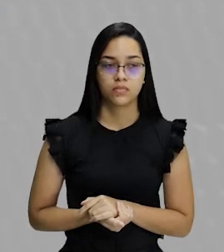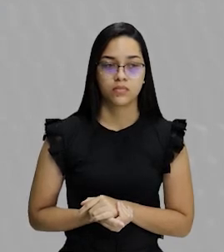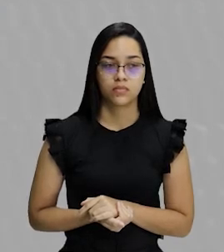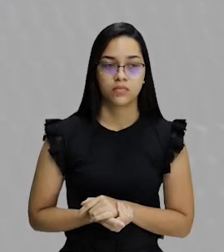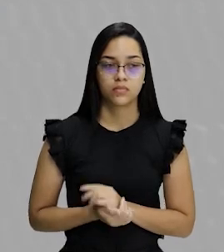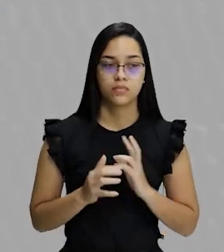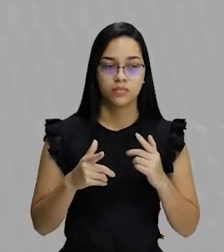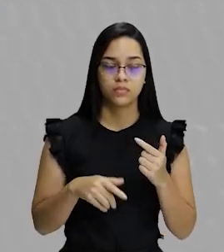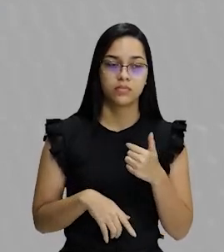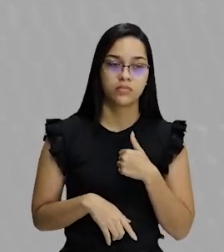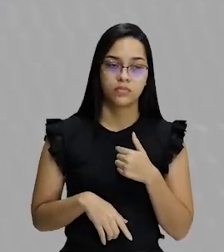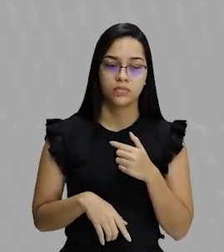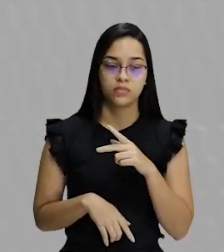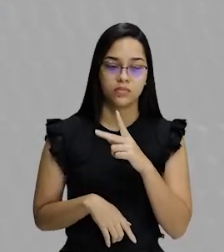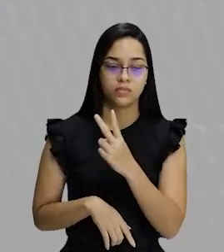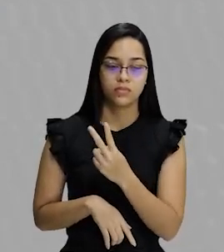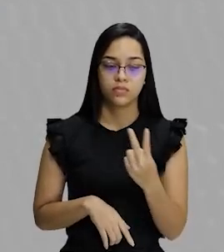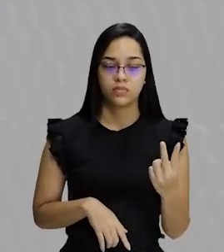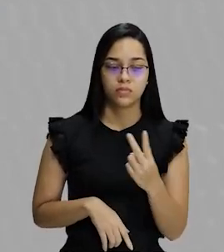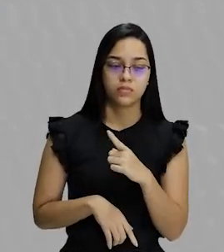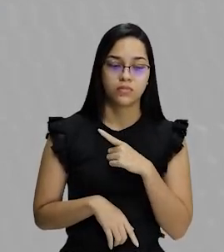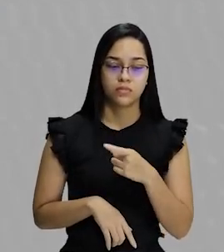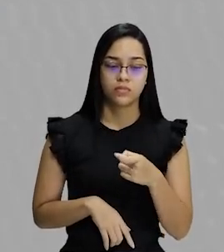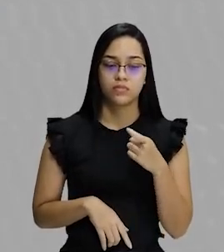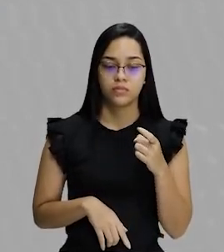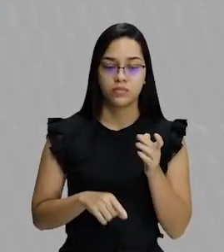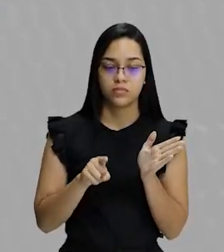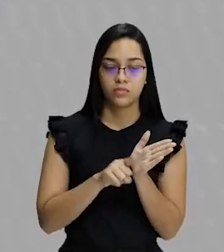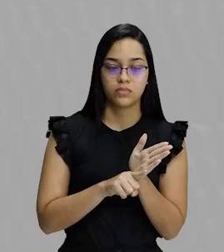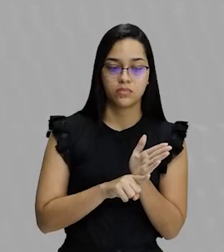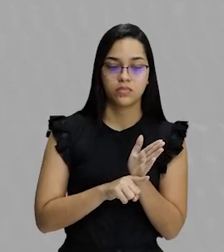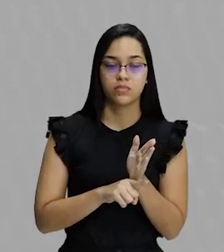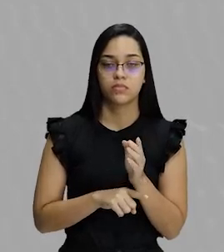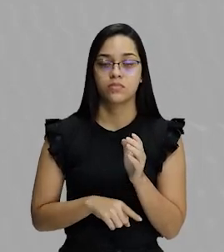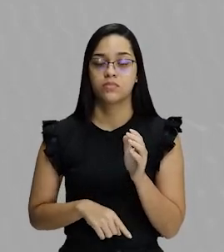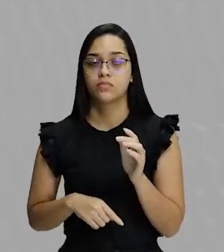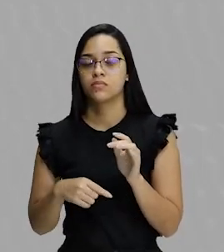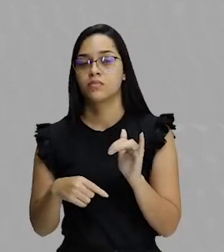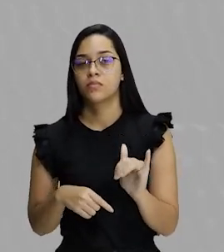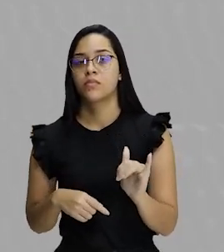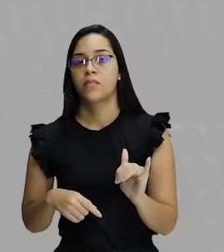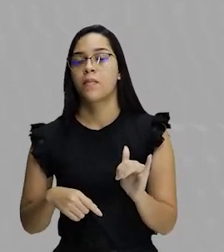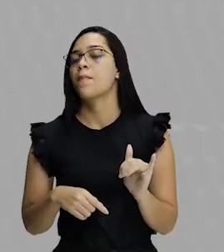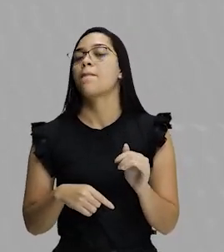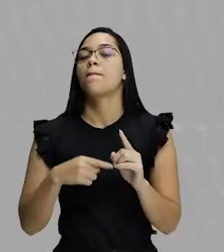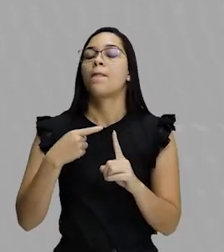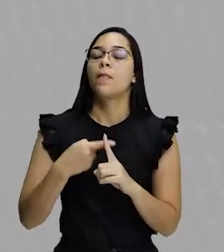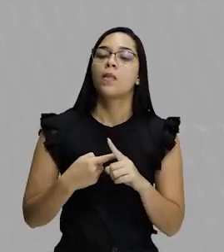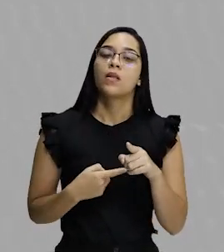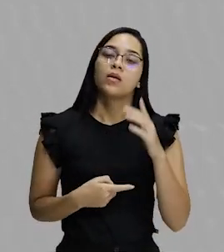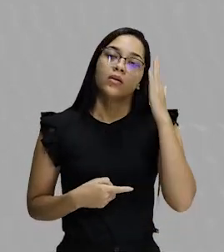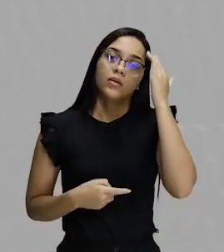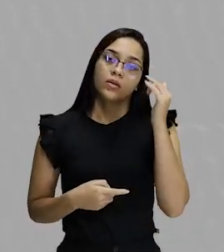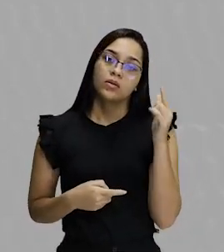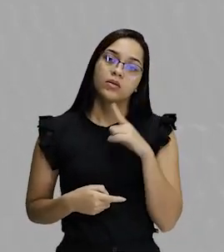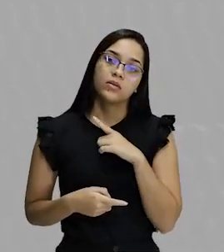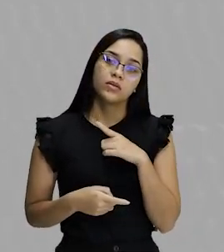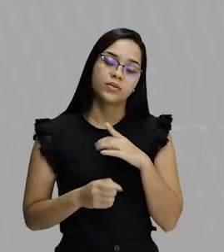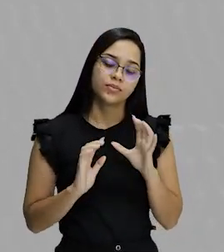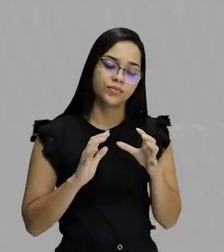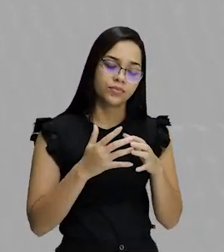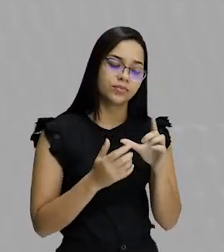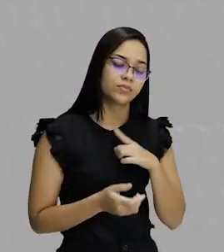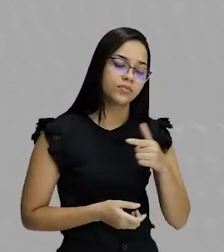Então, toda vez que seu par ordenado, o x for negativo e o y for positivo, você vai saber que esse ponto ele pertence